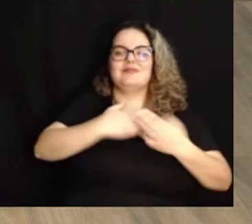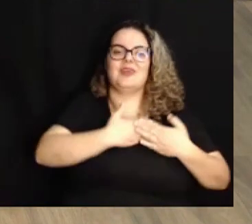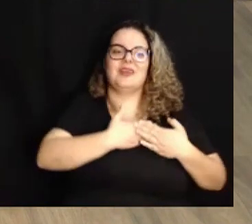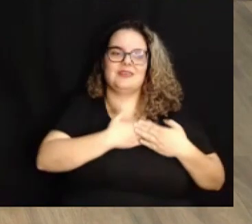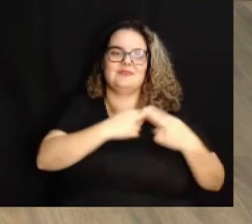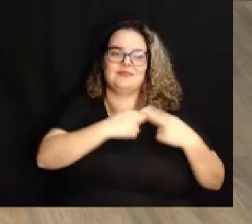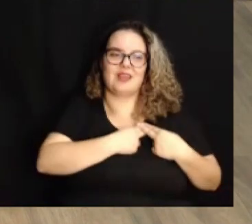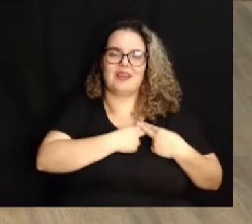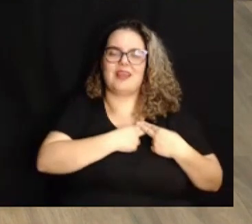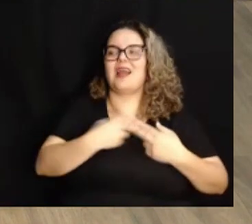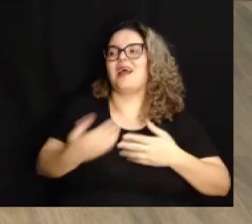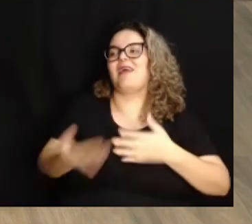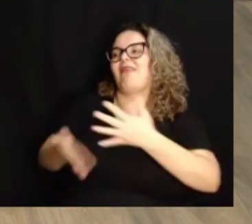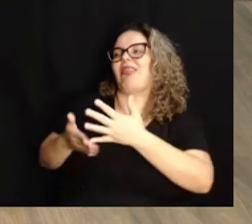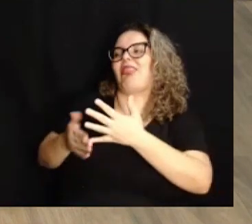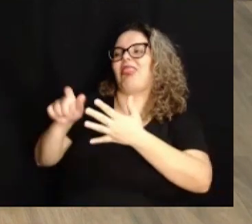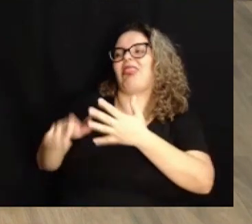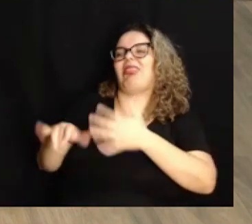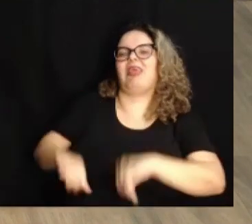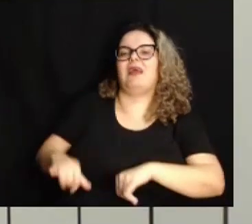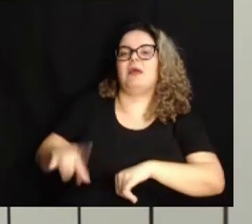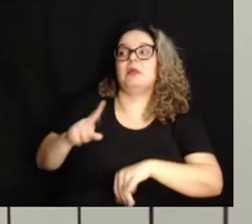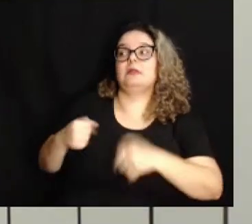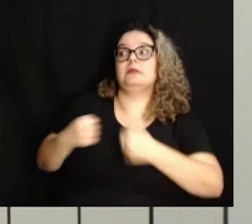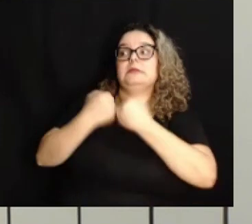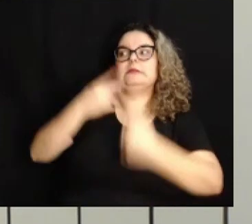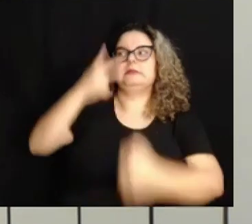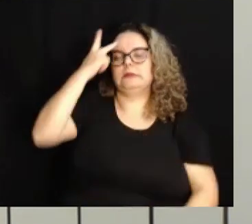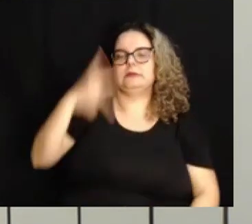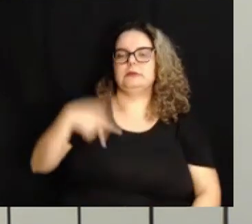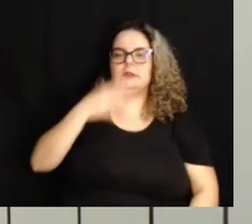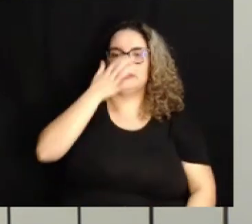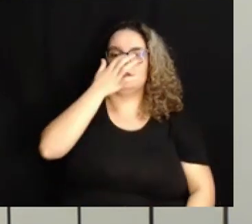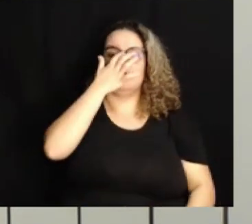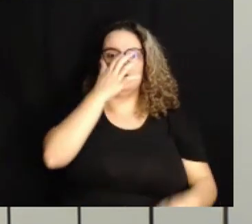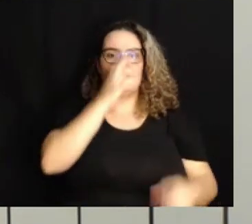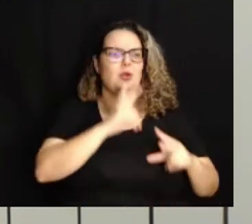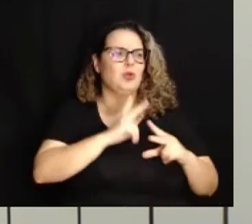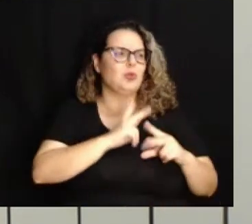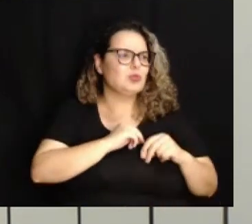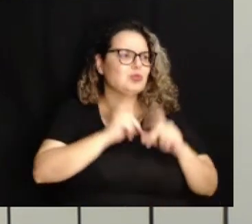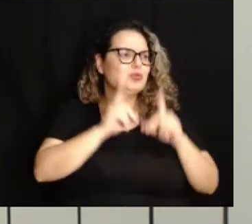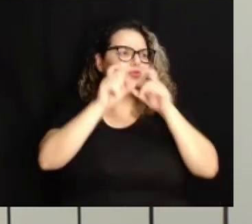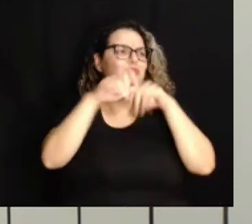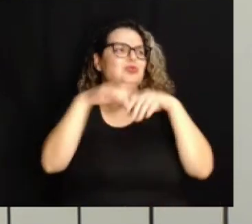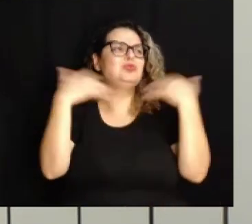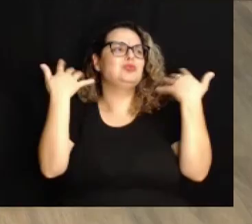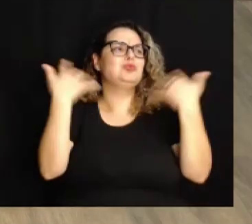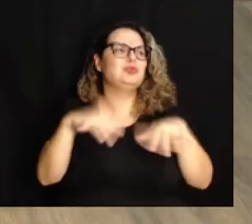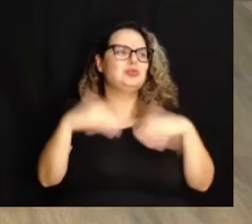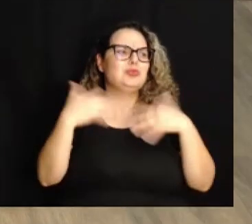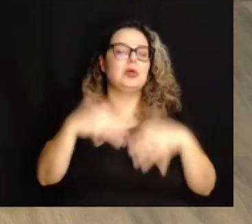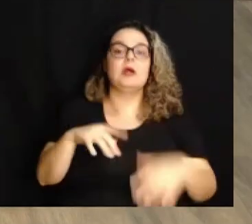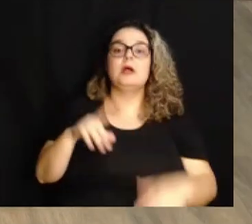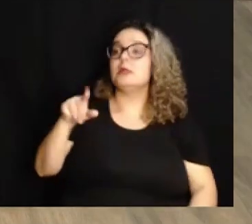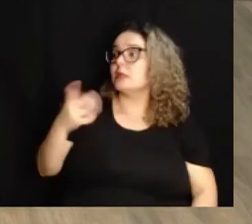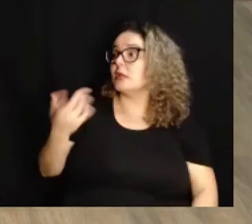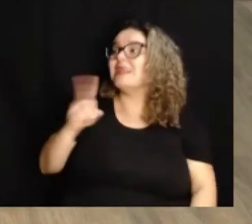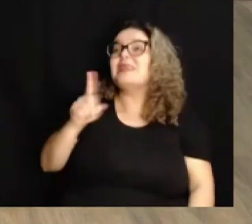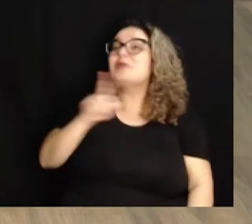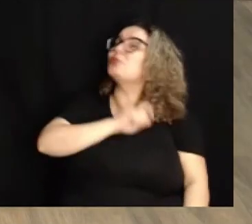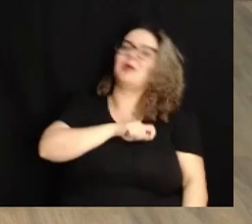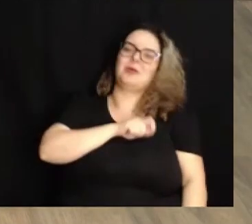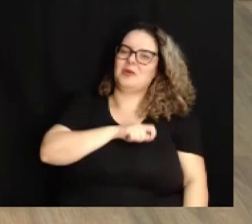se confrontar com a dela. Nossa, é delicado demais, delicado demais. É aquilo, não é por maldade, você entende? Às vezes não é que a pessoa é uma